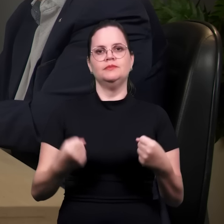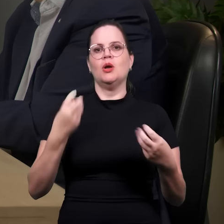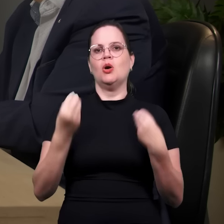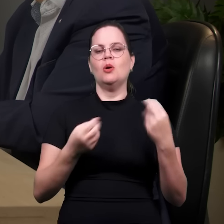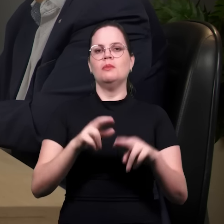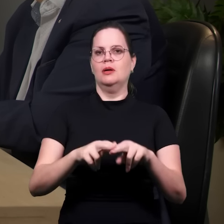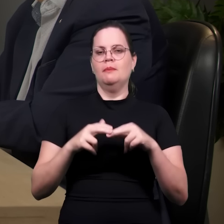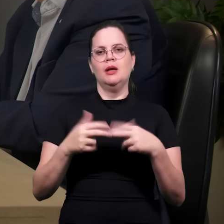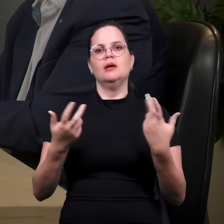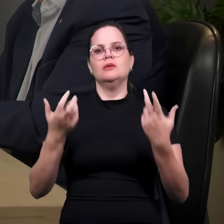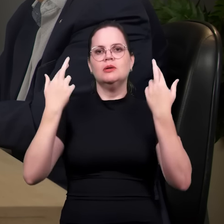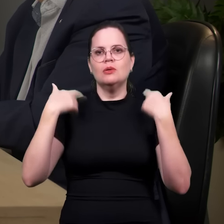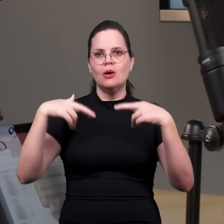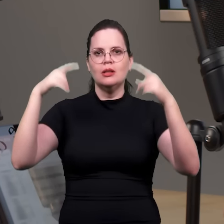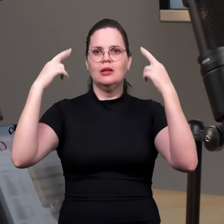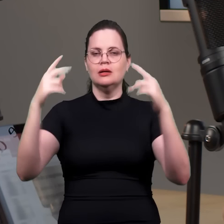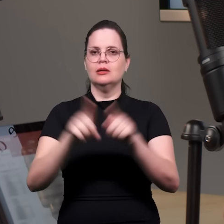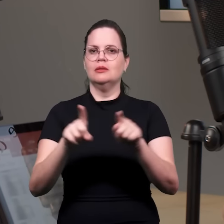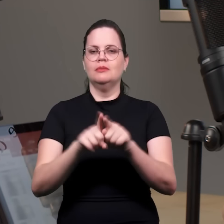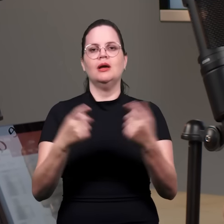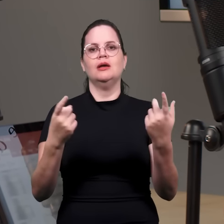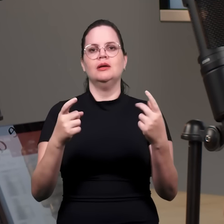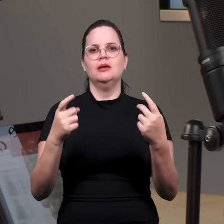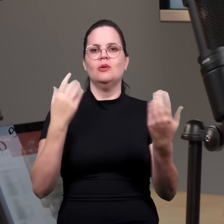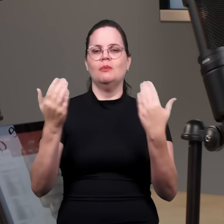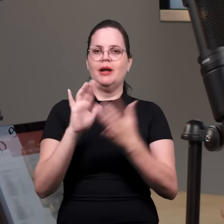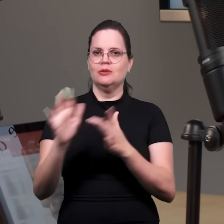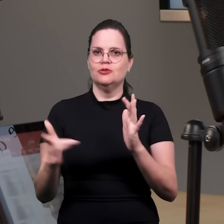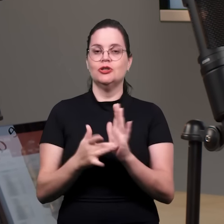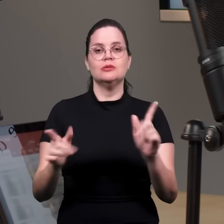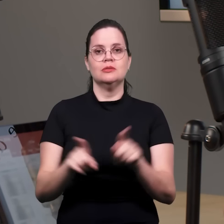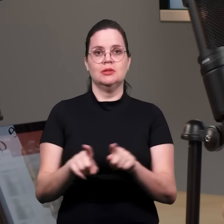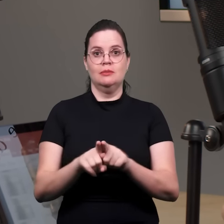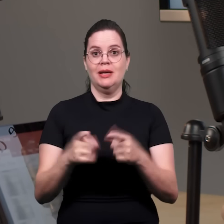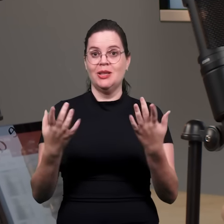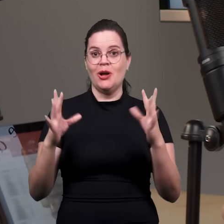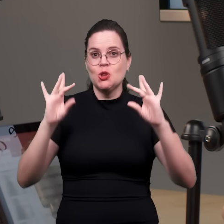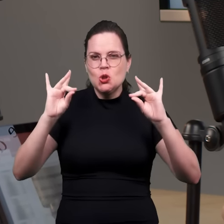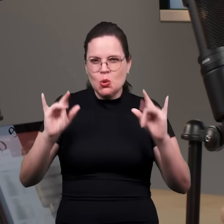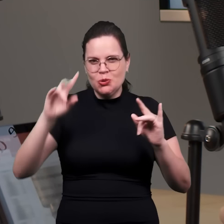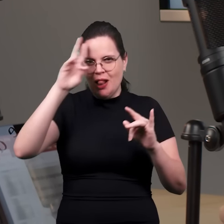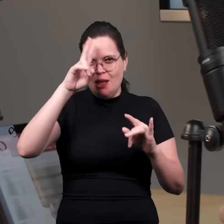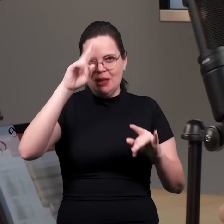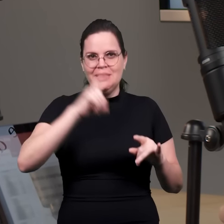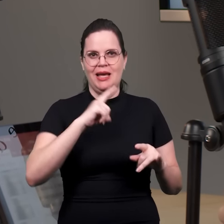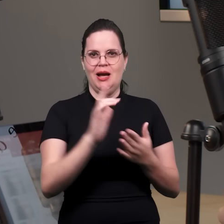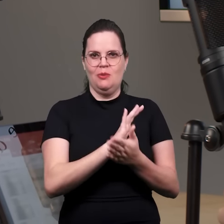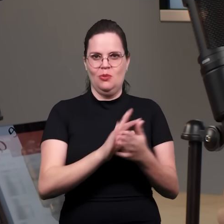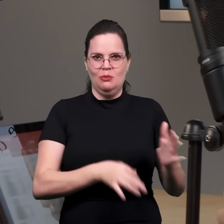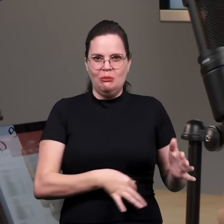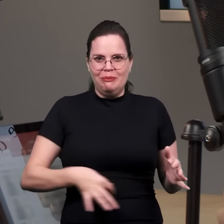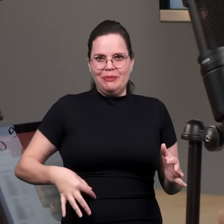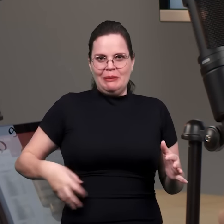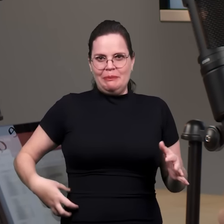palavra, vivendo conforme a palavra, até mesmo esse alimentar do cordeiro por inteiro, aquelas partes, né, quando vamos nos alimentar, tem